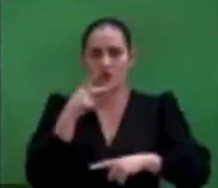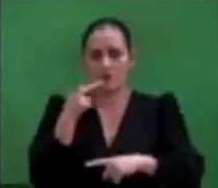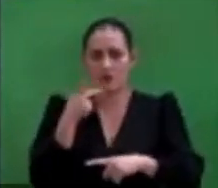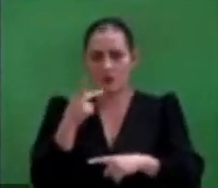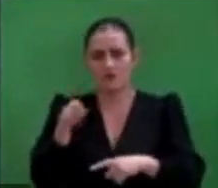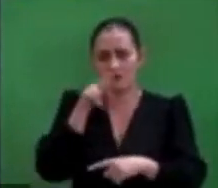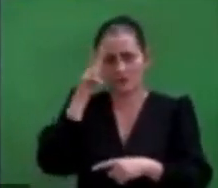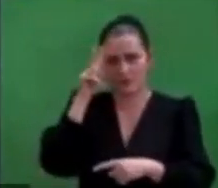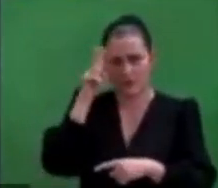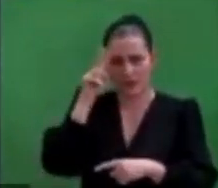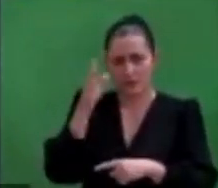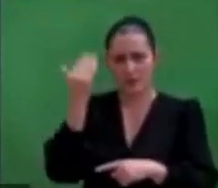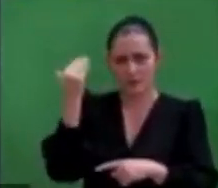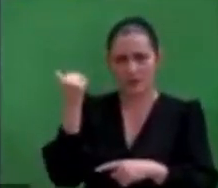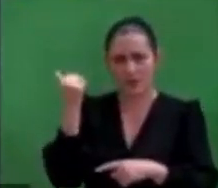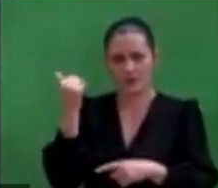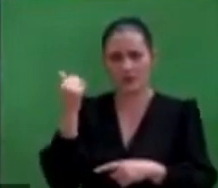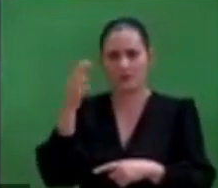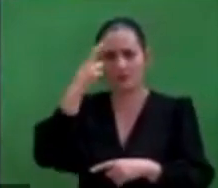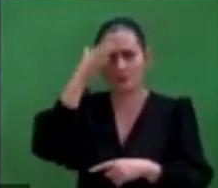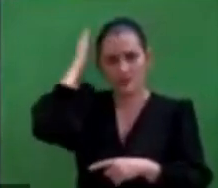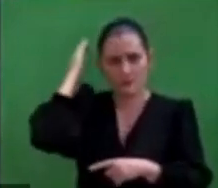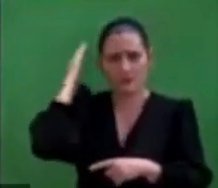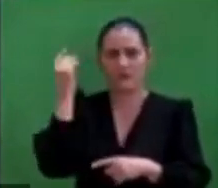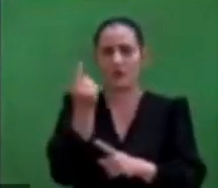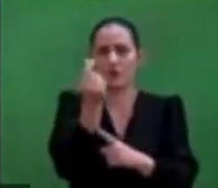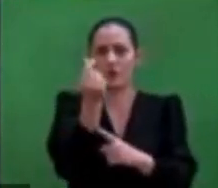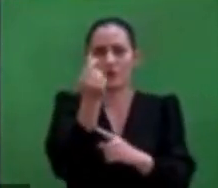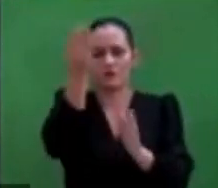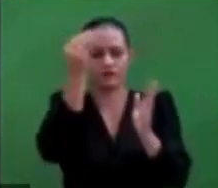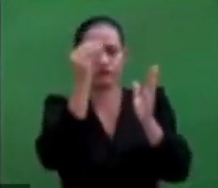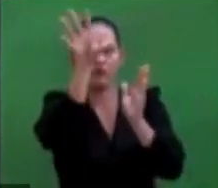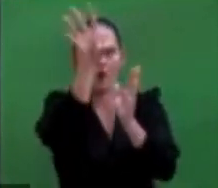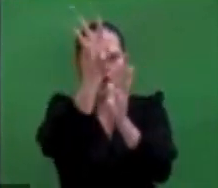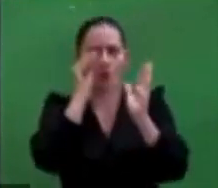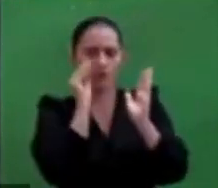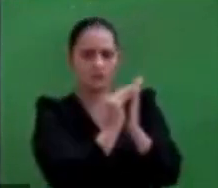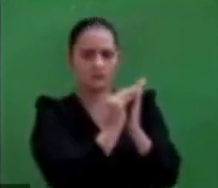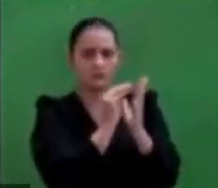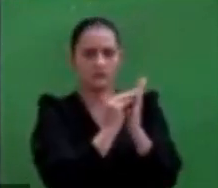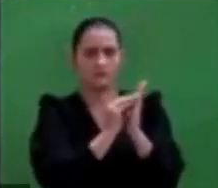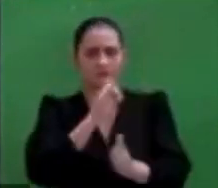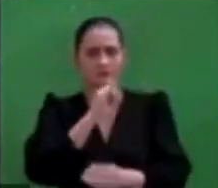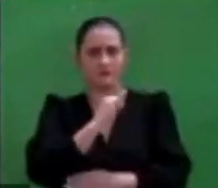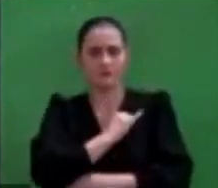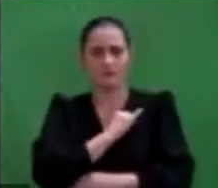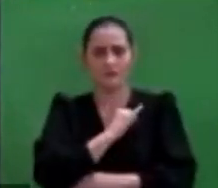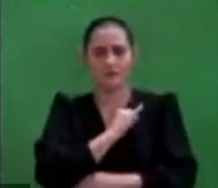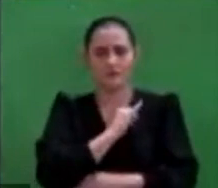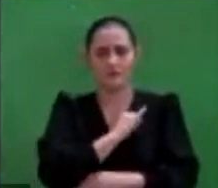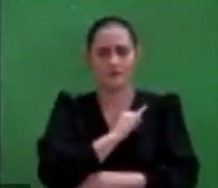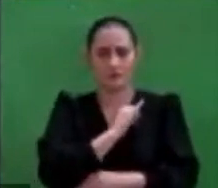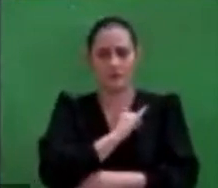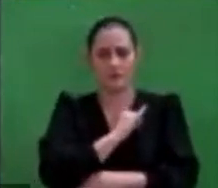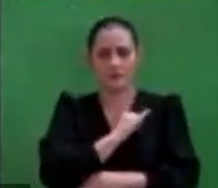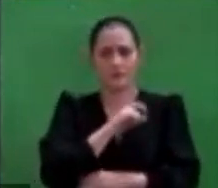Murano, deputado Roberto Duarte? Registro de preço de onde? IFAC, Instituto Federal, Brasília,